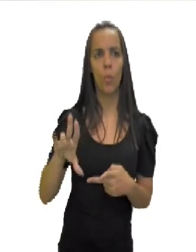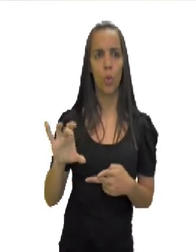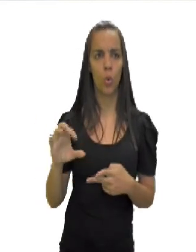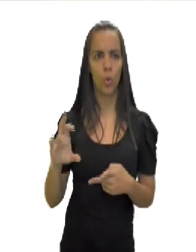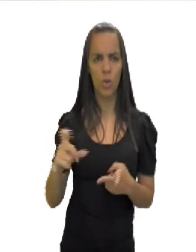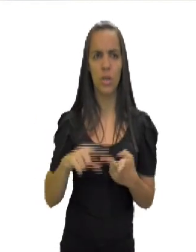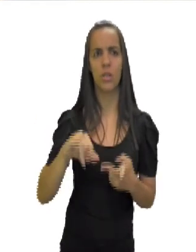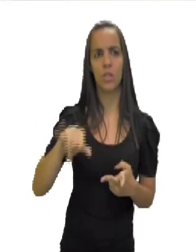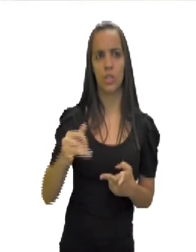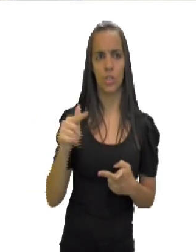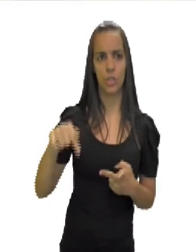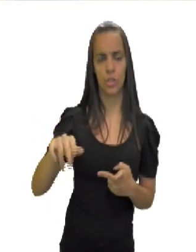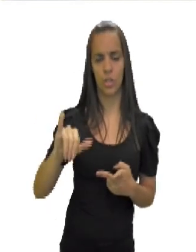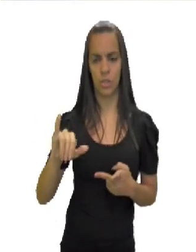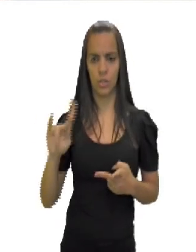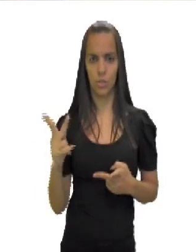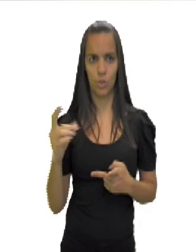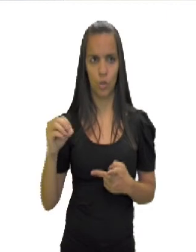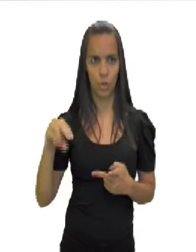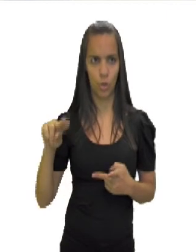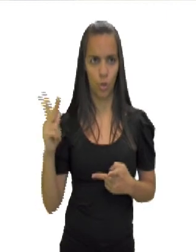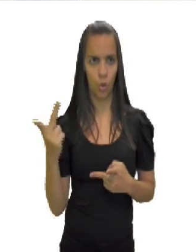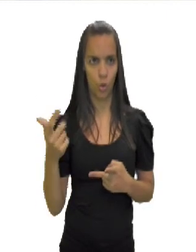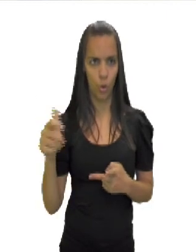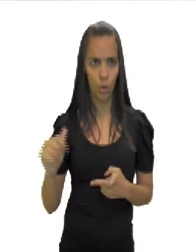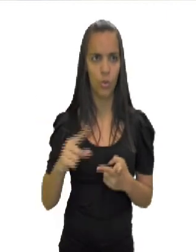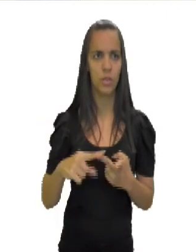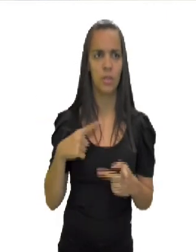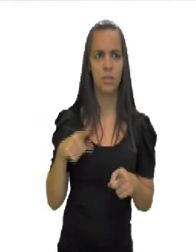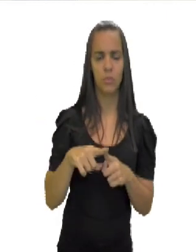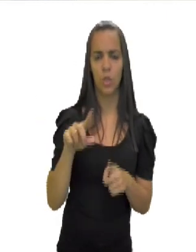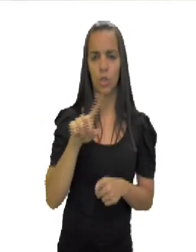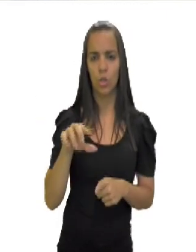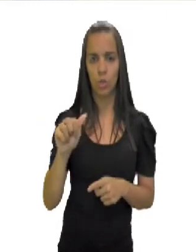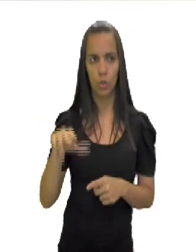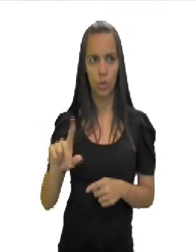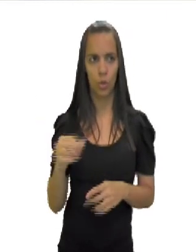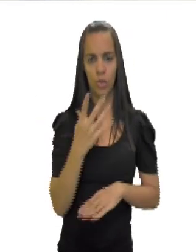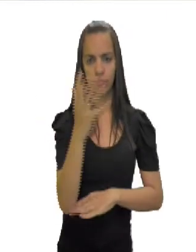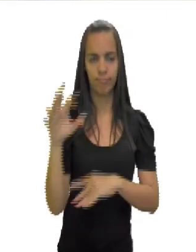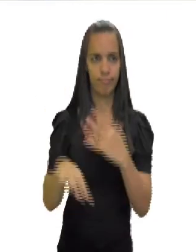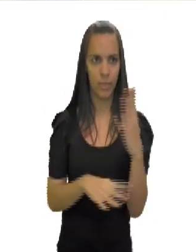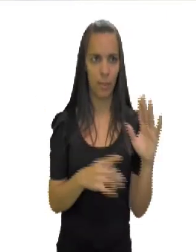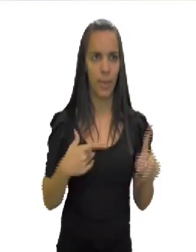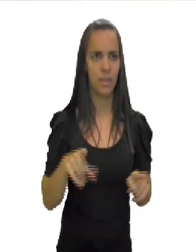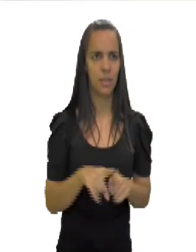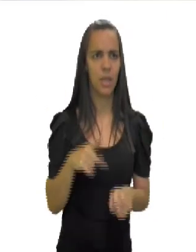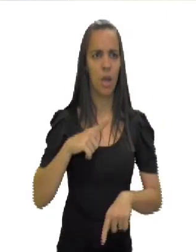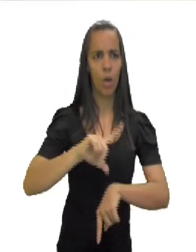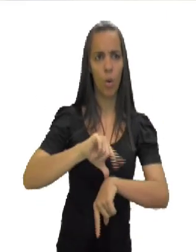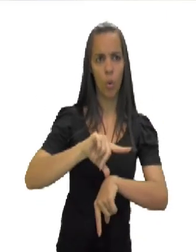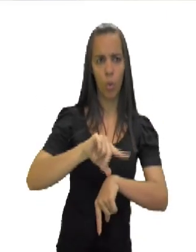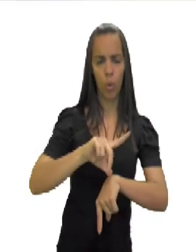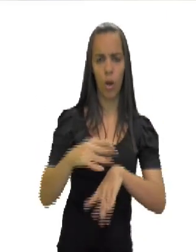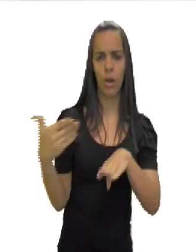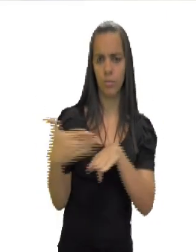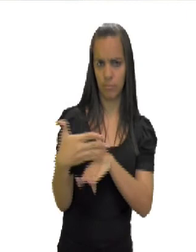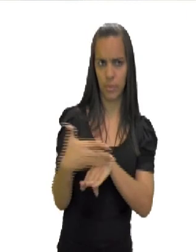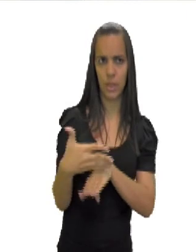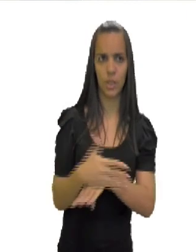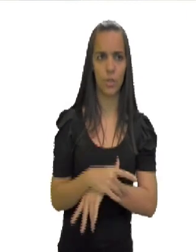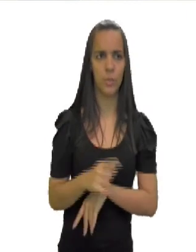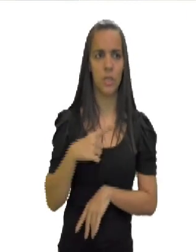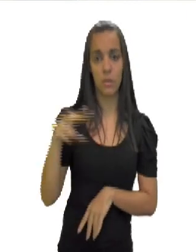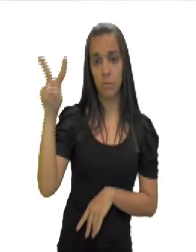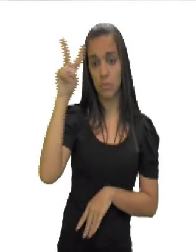Mata. Qual seria o horário para você ser atendido para fazer essa doação?